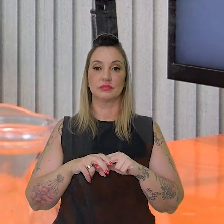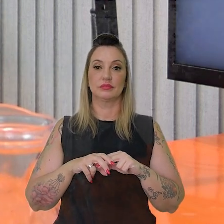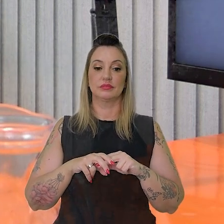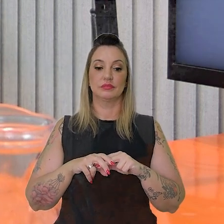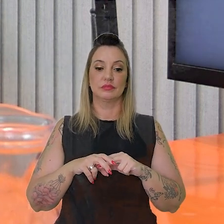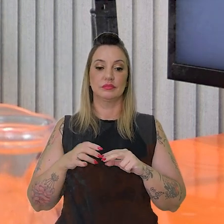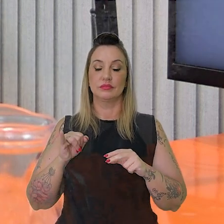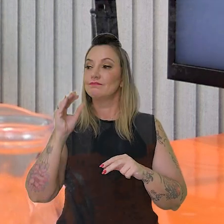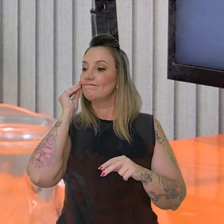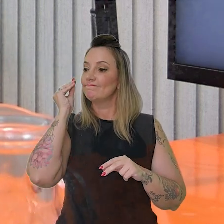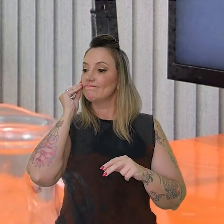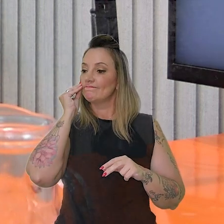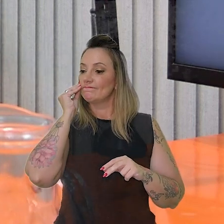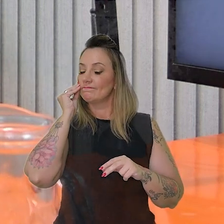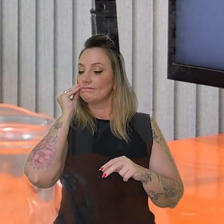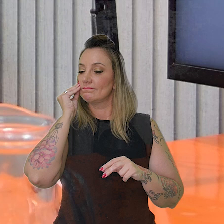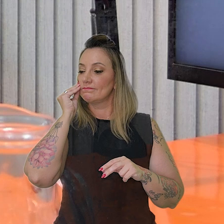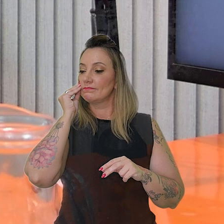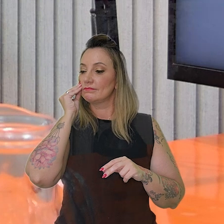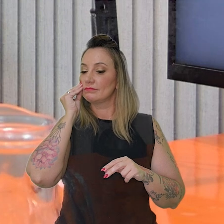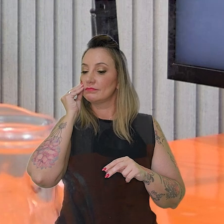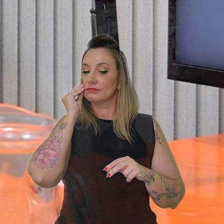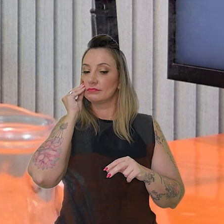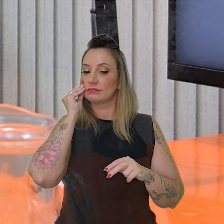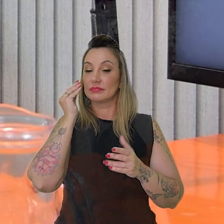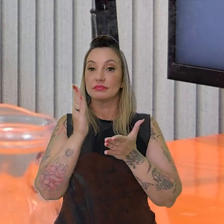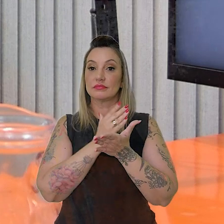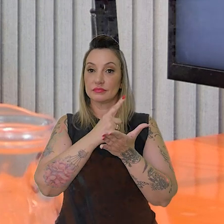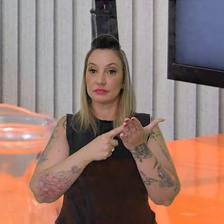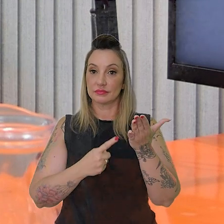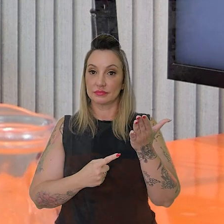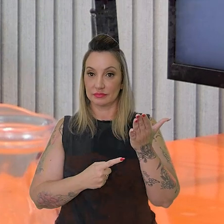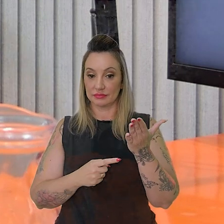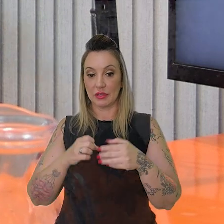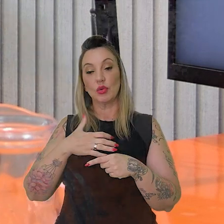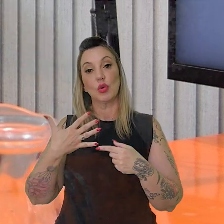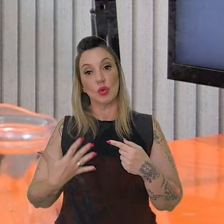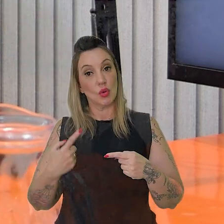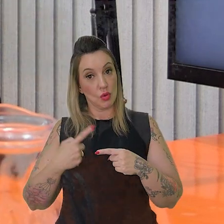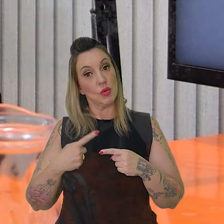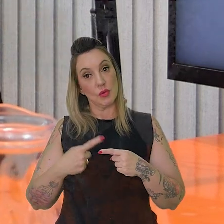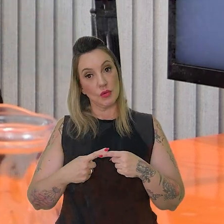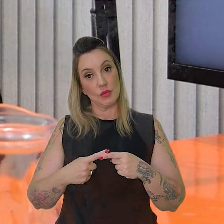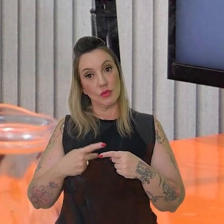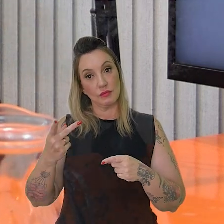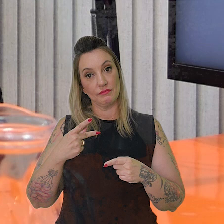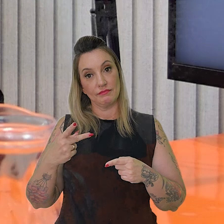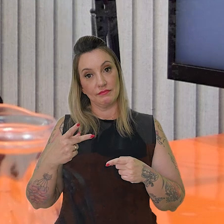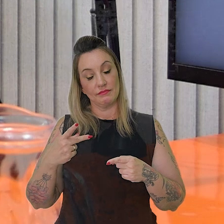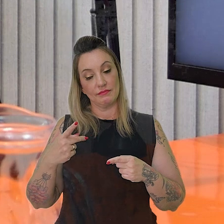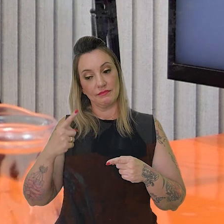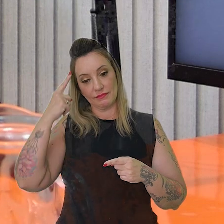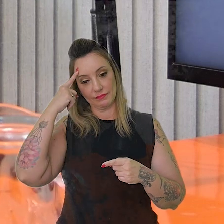eh como se como se eu tô tentando fazer eh cartilhas desse conteúdo por ótimo